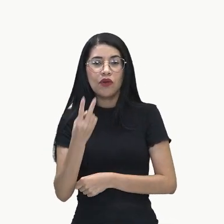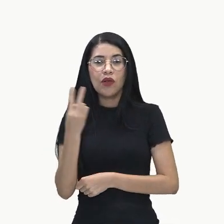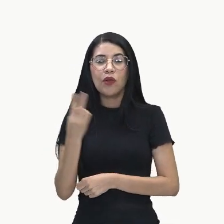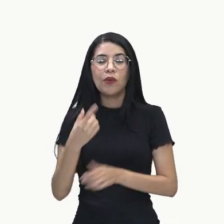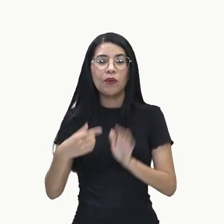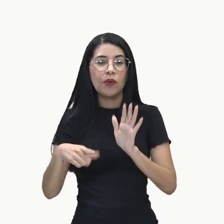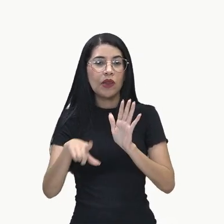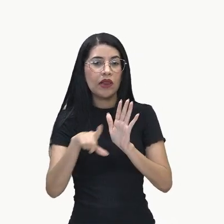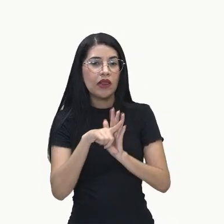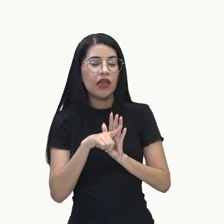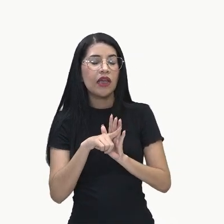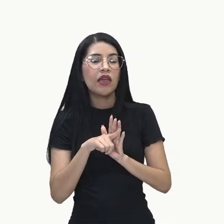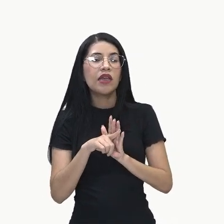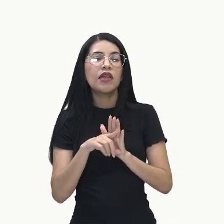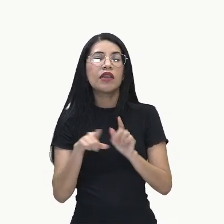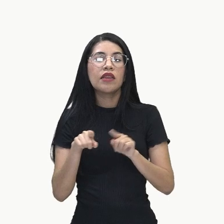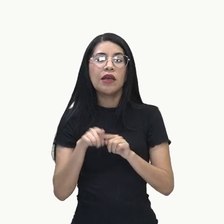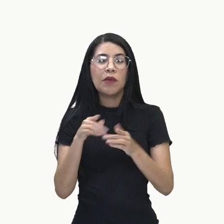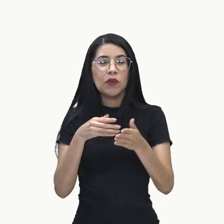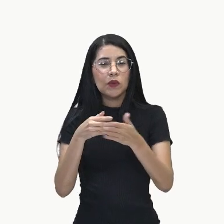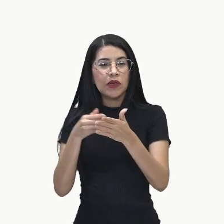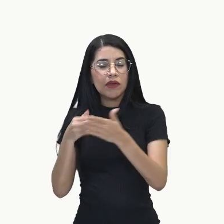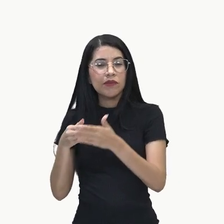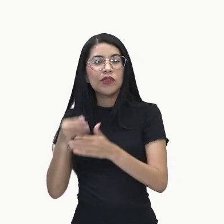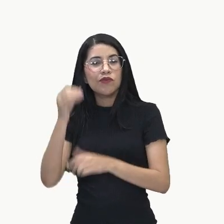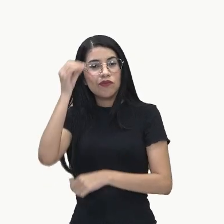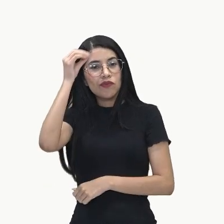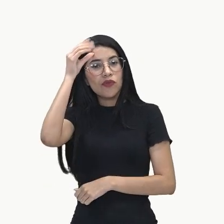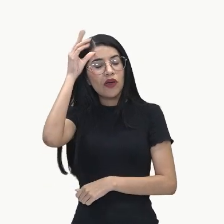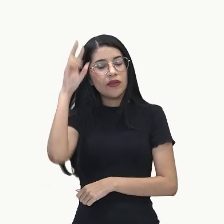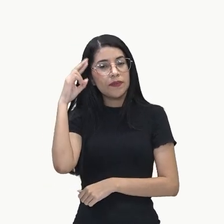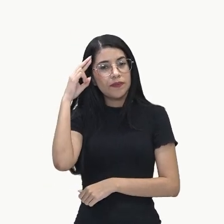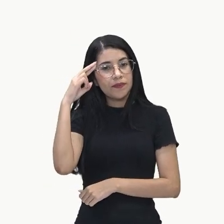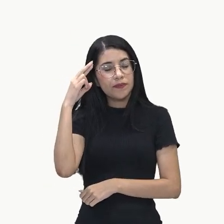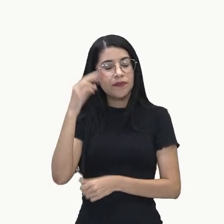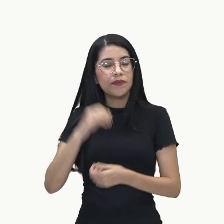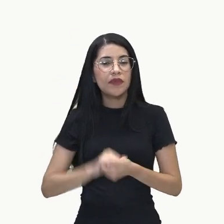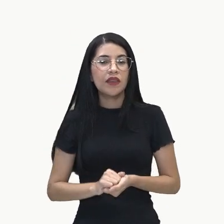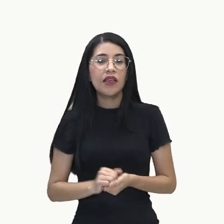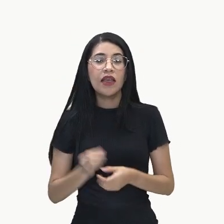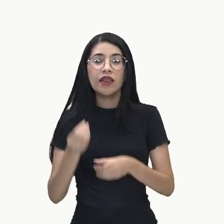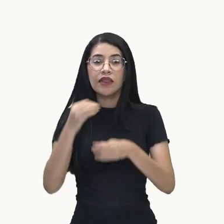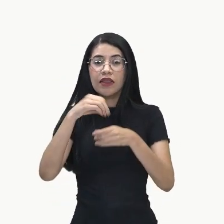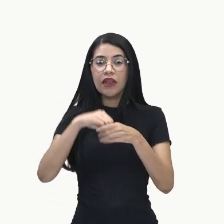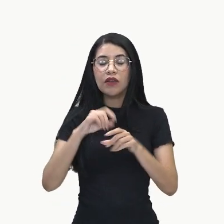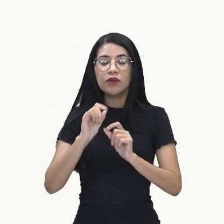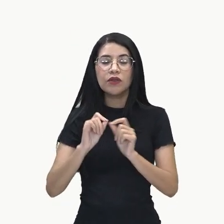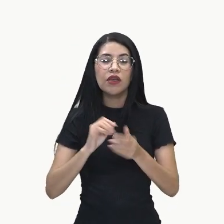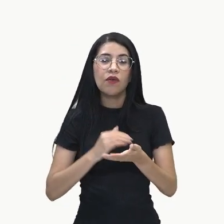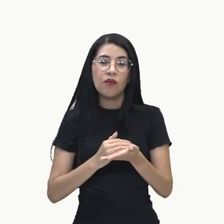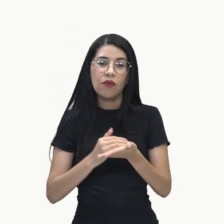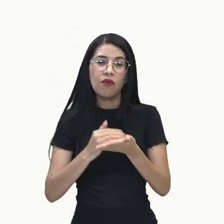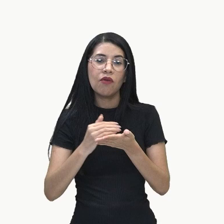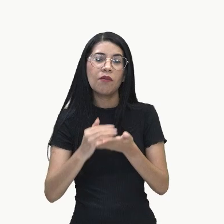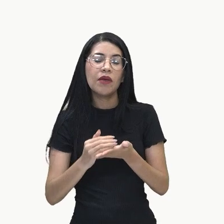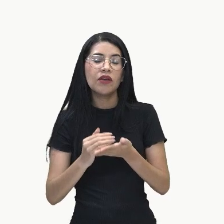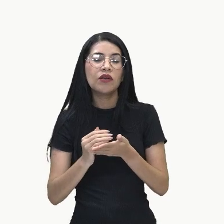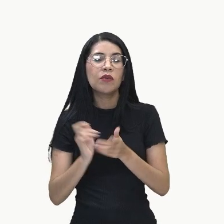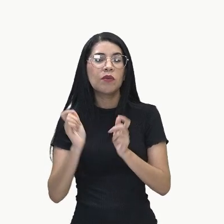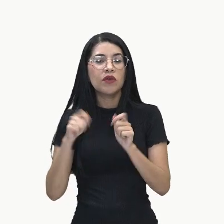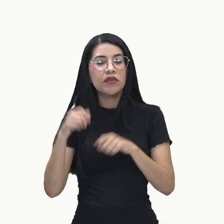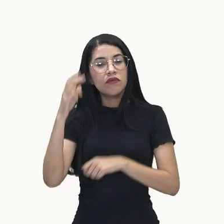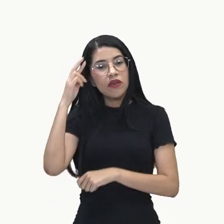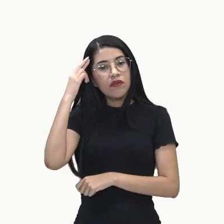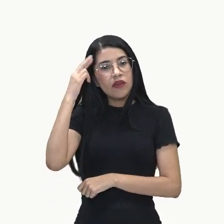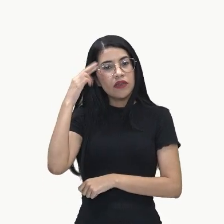das leis, dos limites do conhecimento racional constituem-se no ponto de partida para toda